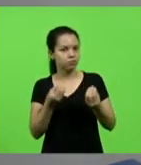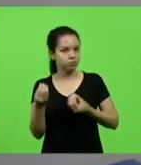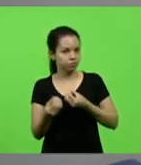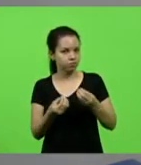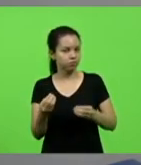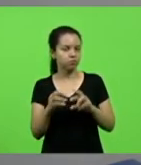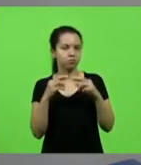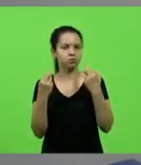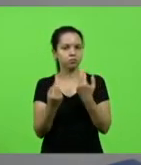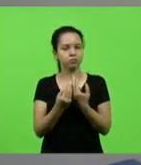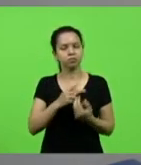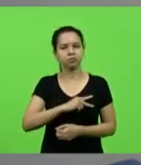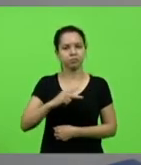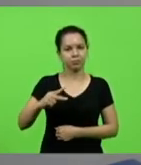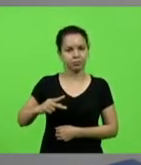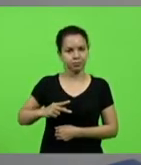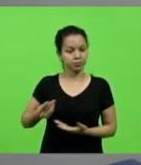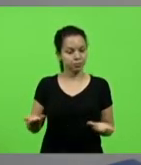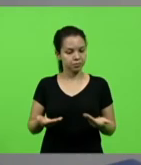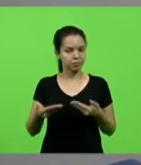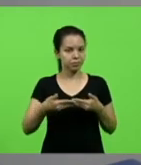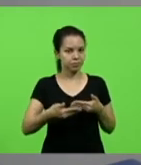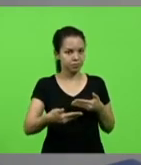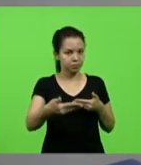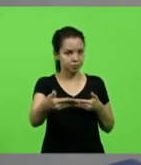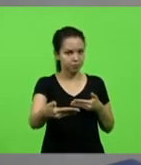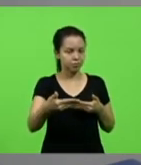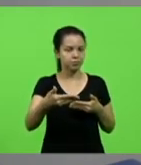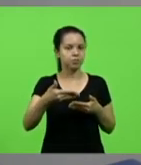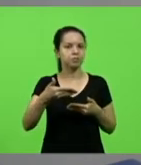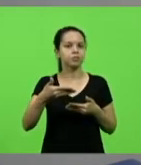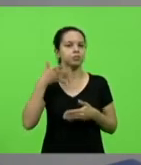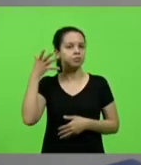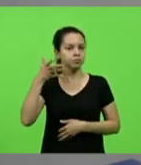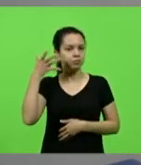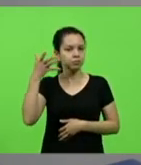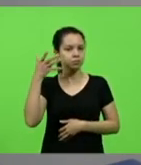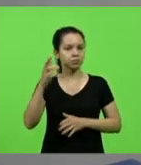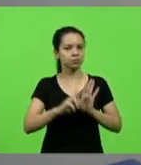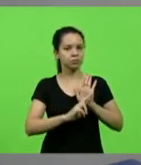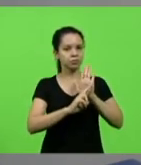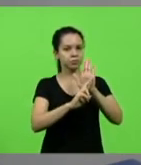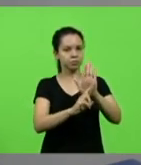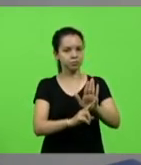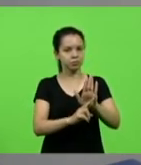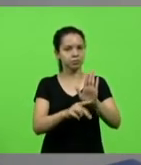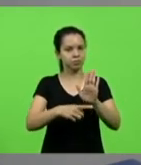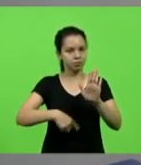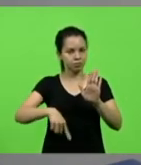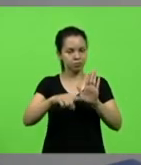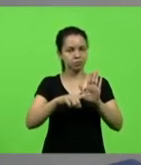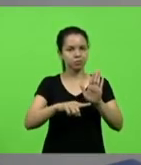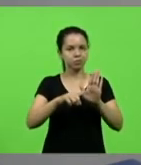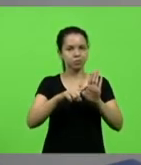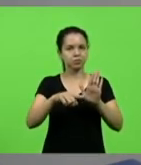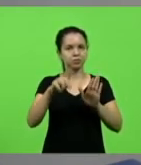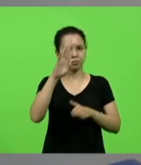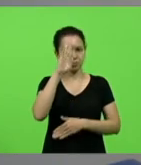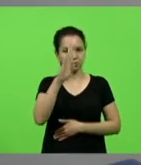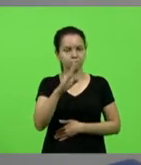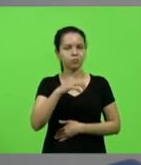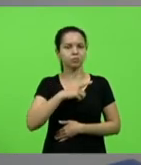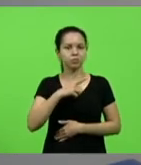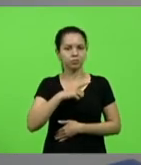pública. Nós teremos inicialmente a fala das representações e nós primamos. Nós tivemos